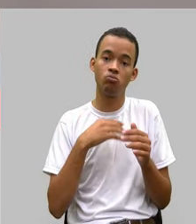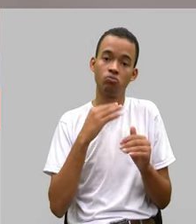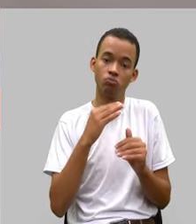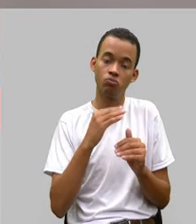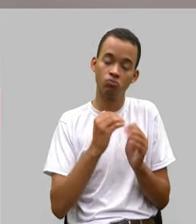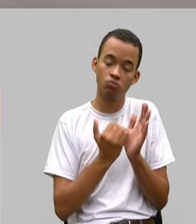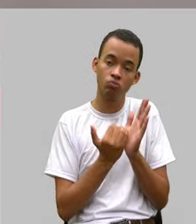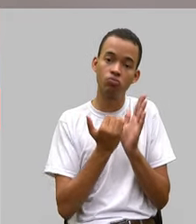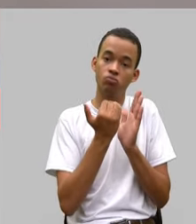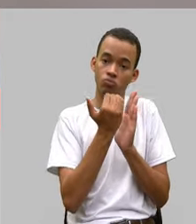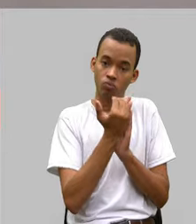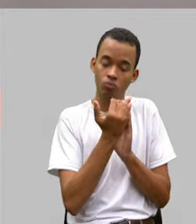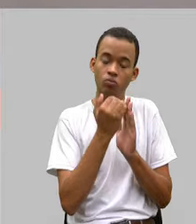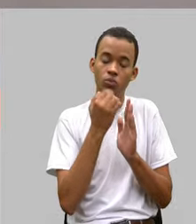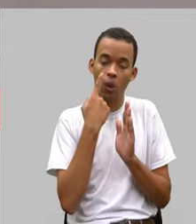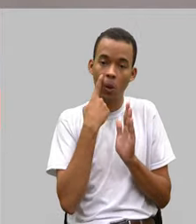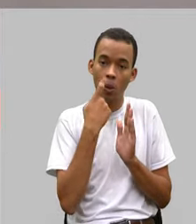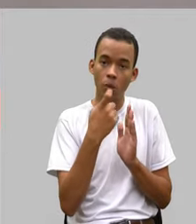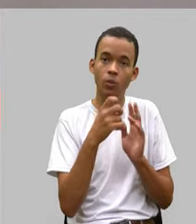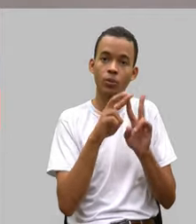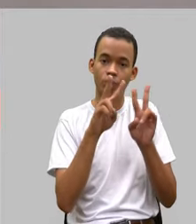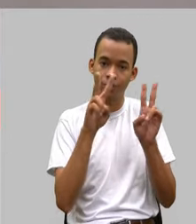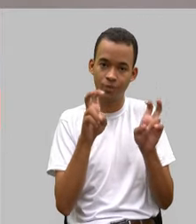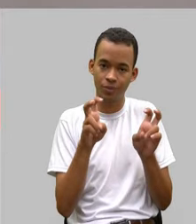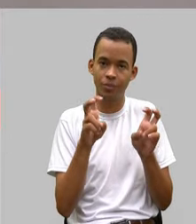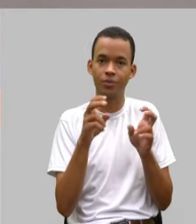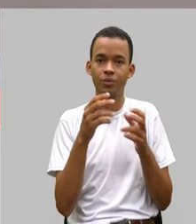tema é isso obrigado a